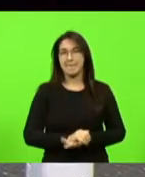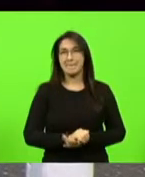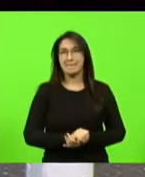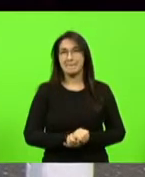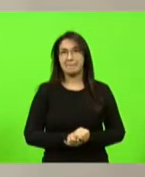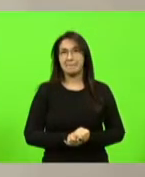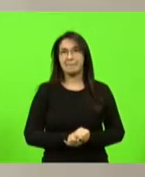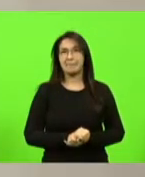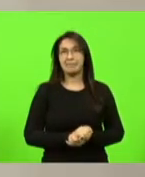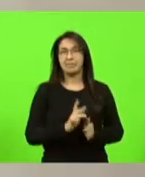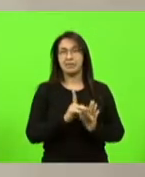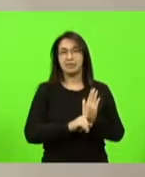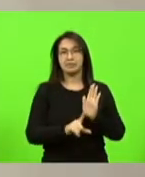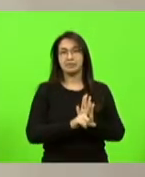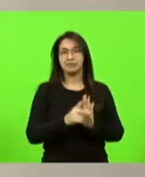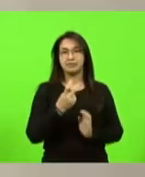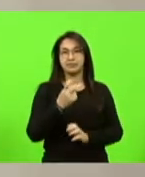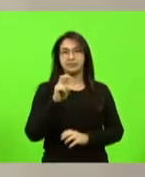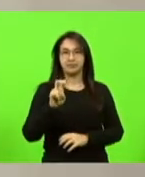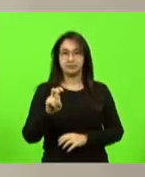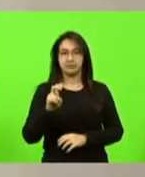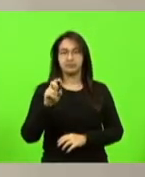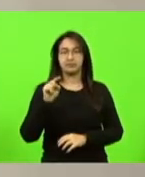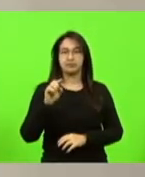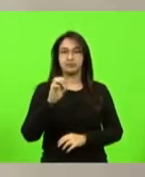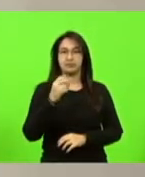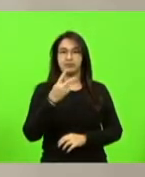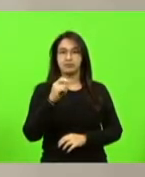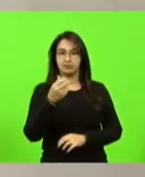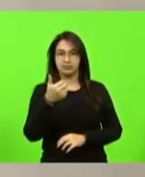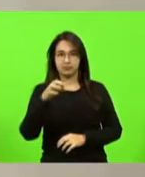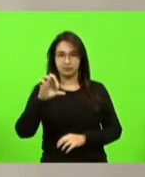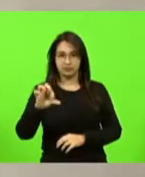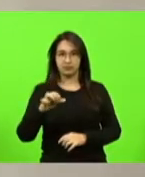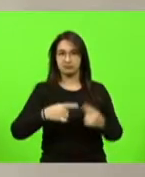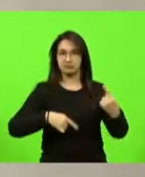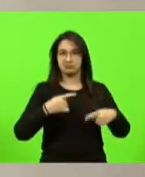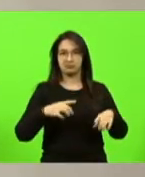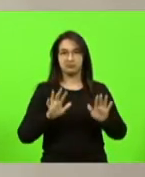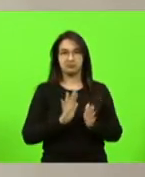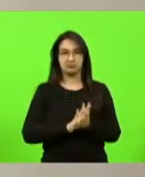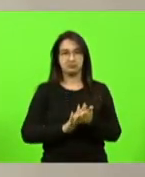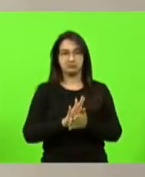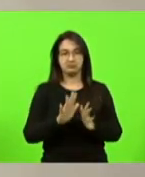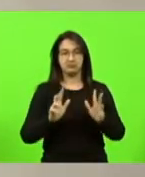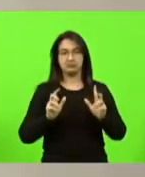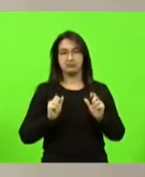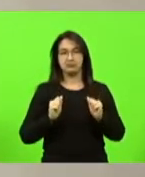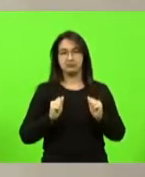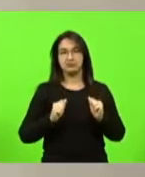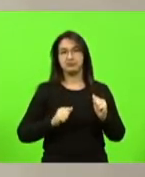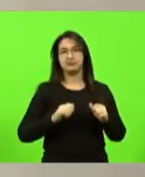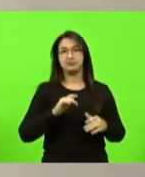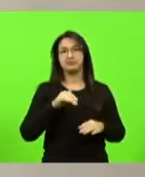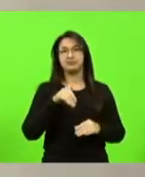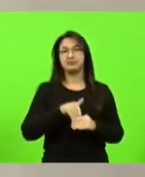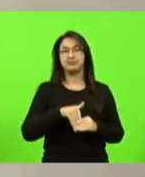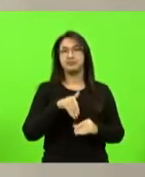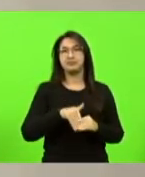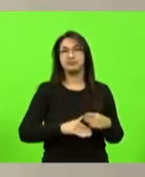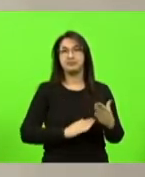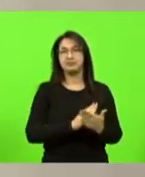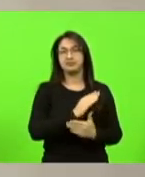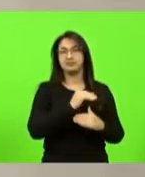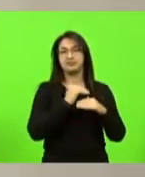Ainda sobre o projeto de lei 25.0/2019, não havendo quem queira discutir, em votação, deputados que aprovam, permaneçam como se encontram.